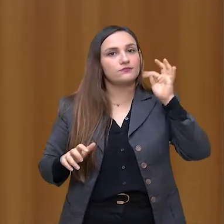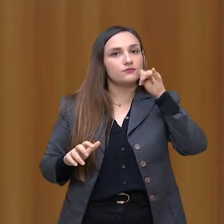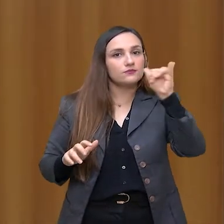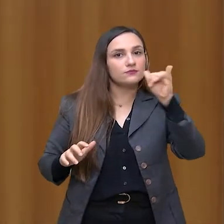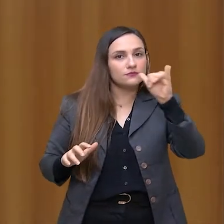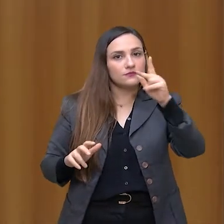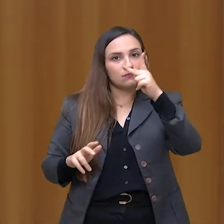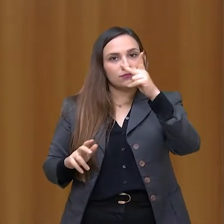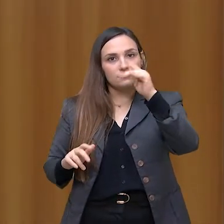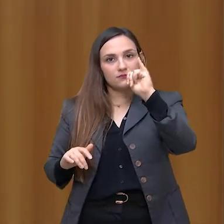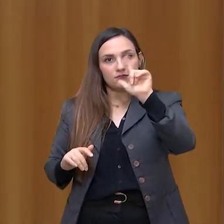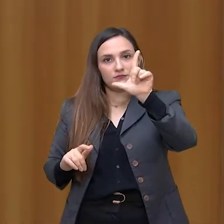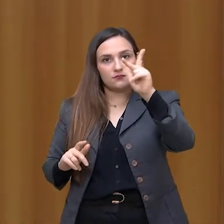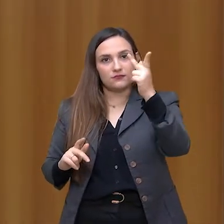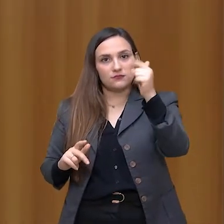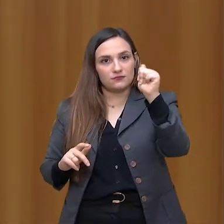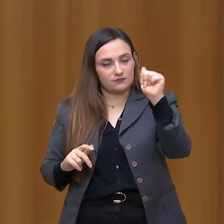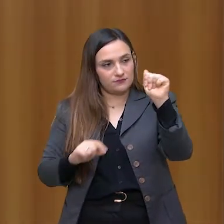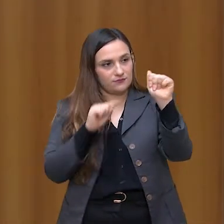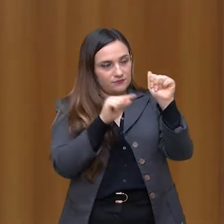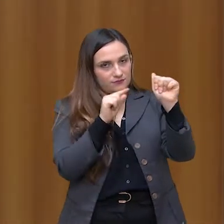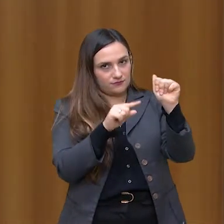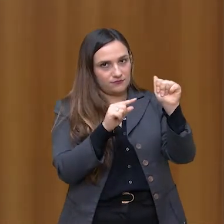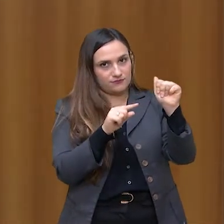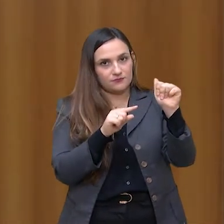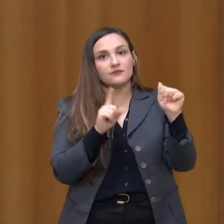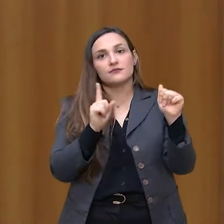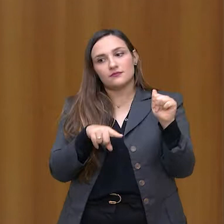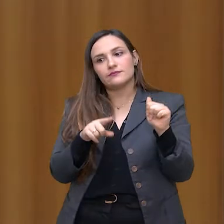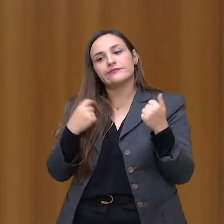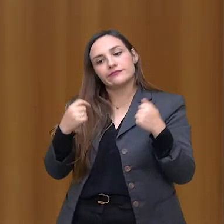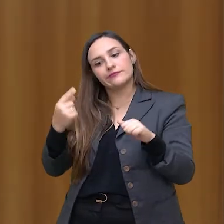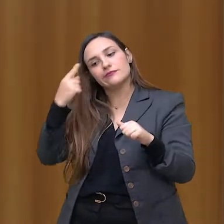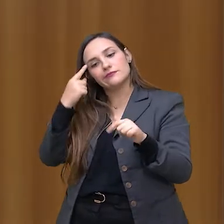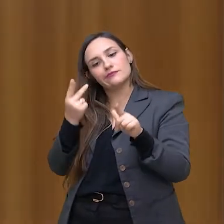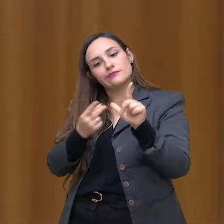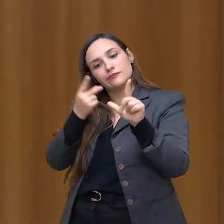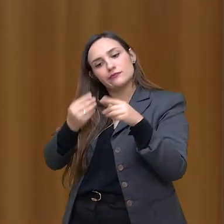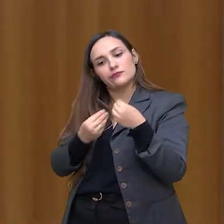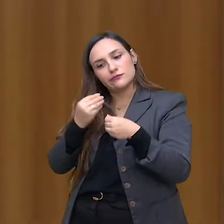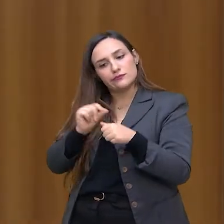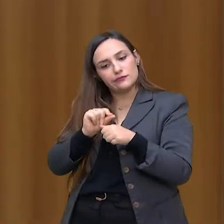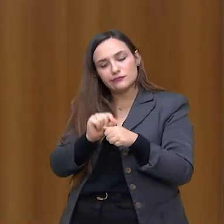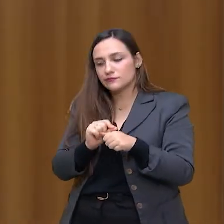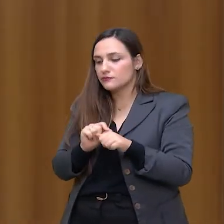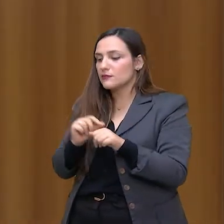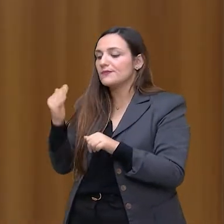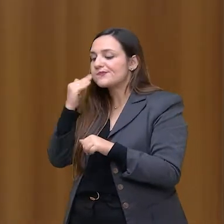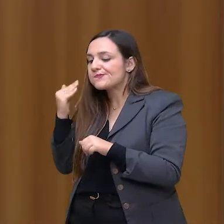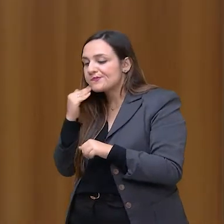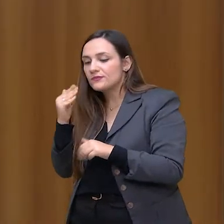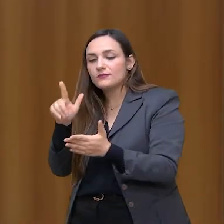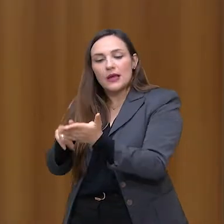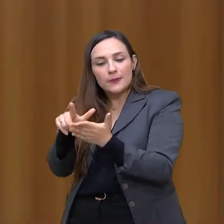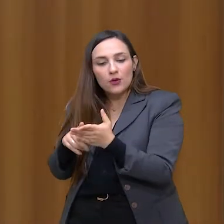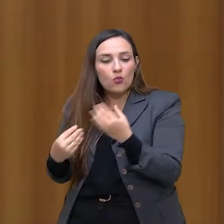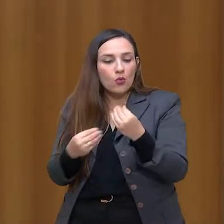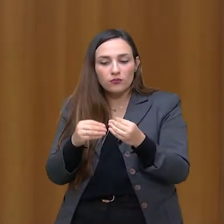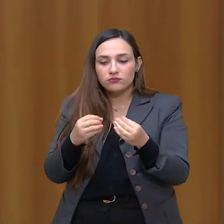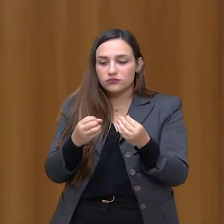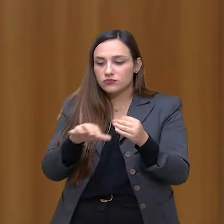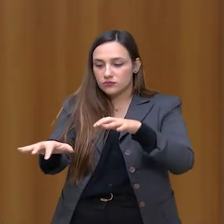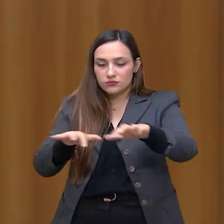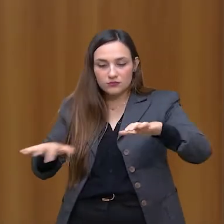entregue, porque há um mecanismo de logística reversa que tem que ser acionado também, né? E aumentou